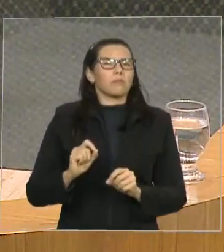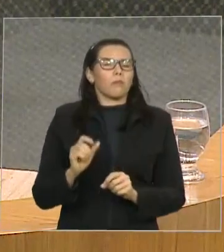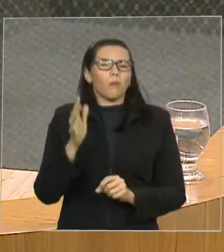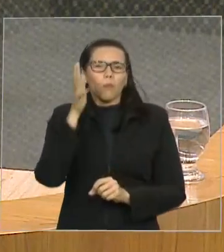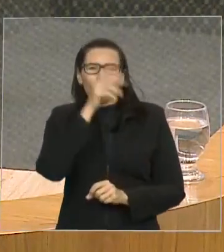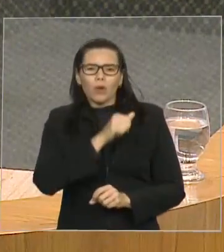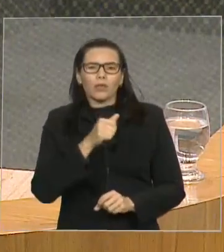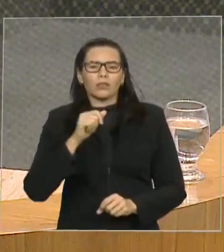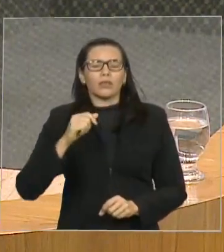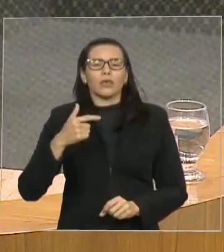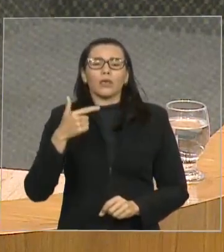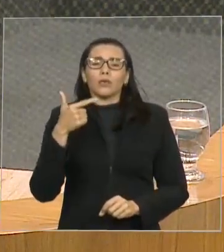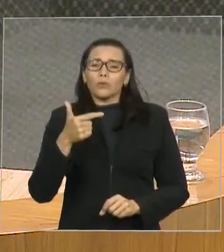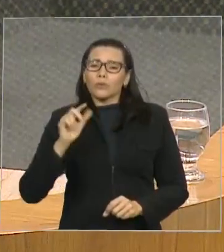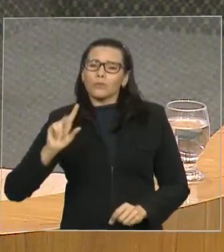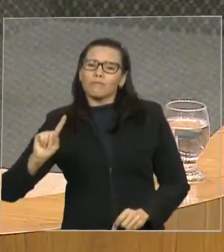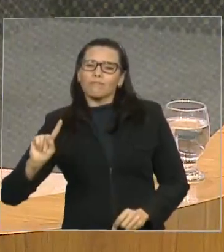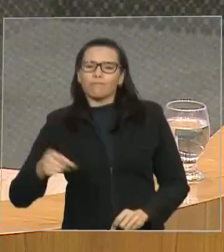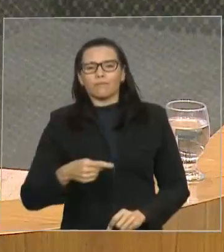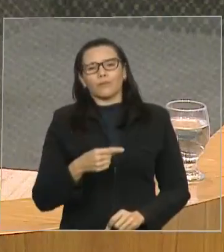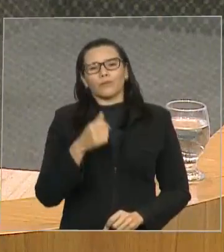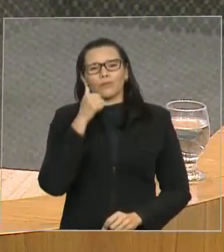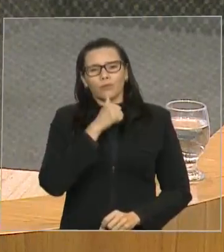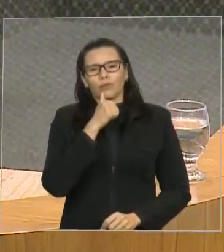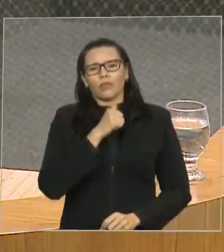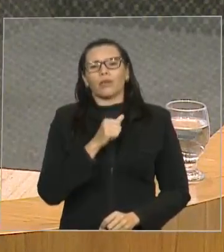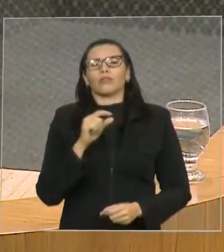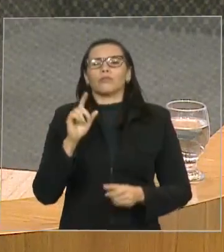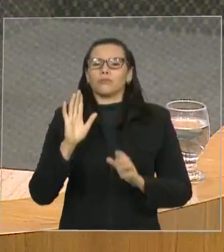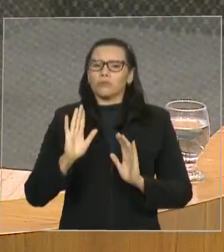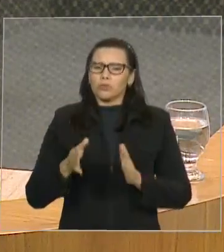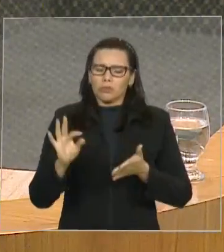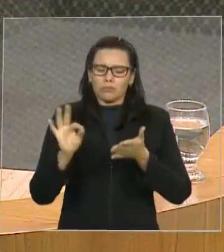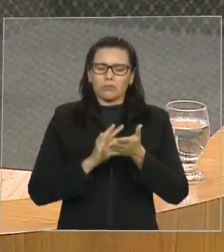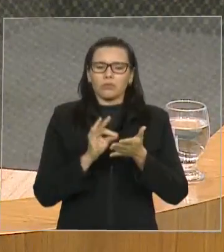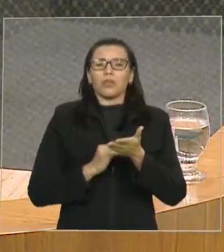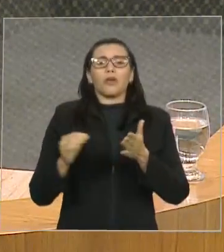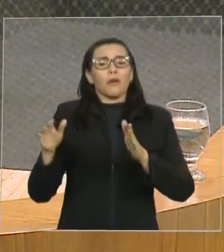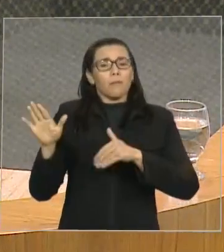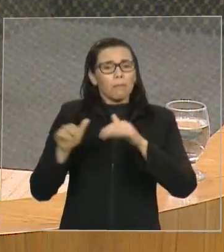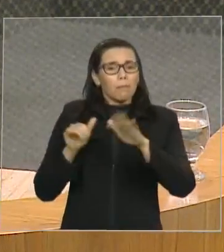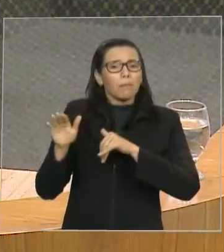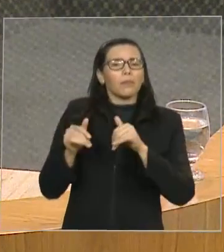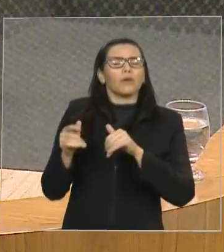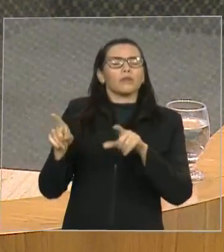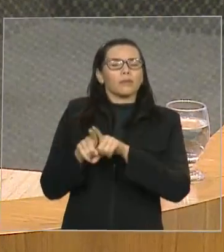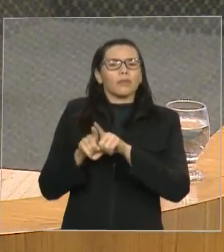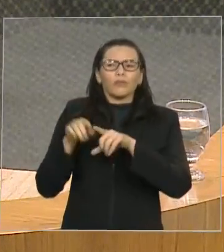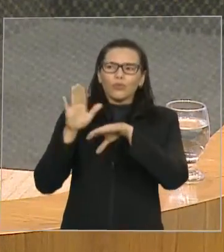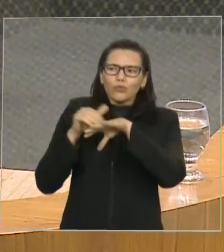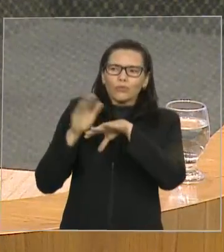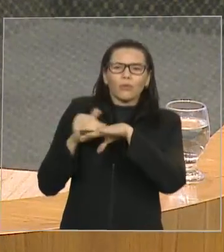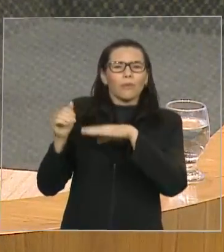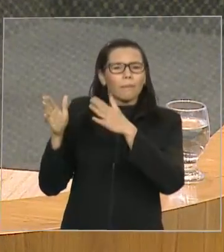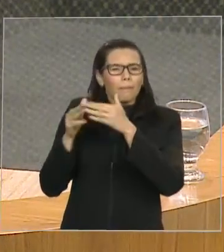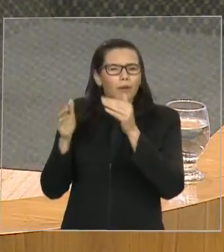mil mulheres, já foram cadastradas com medida protetiva. Nós estamos com atendimento já atendemos